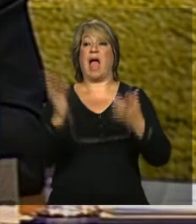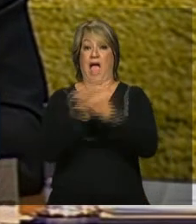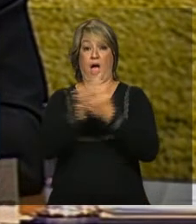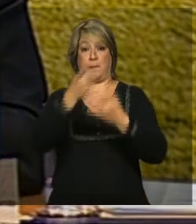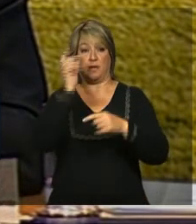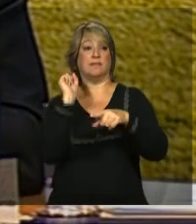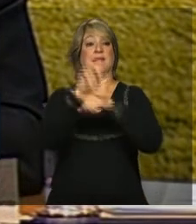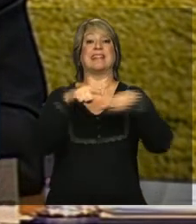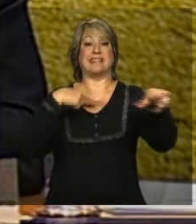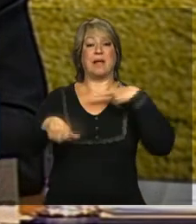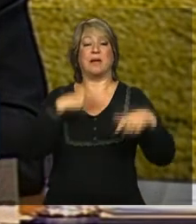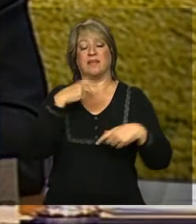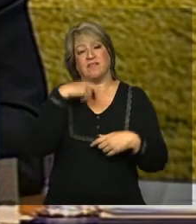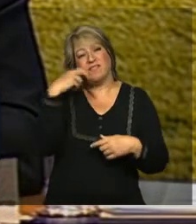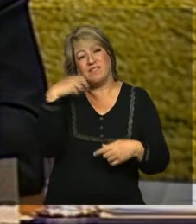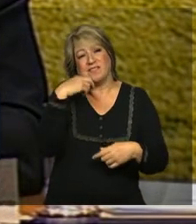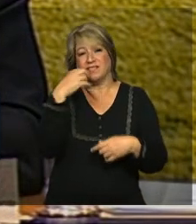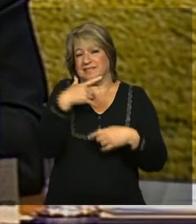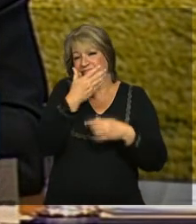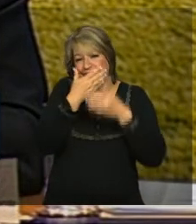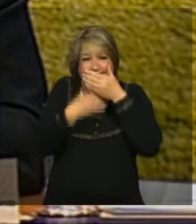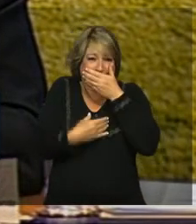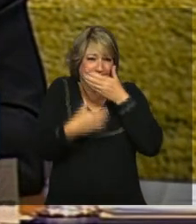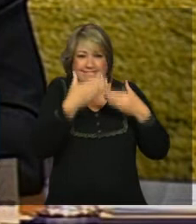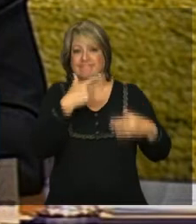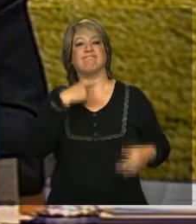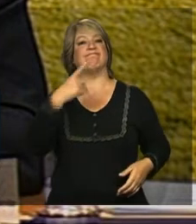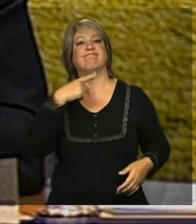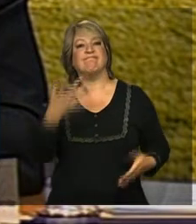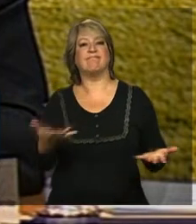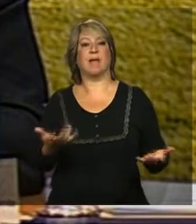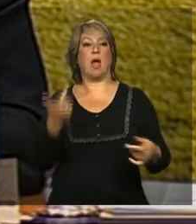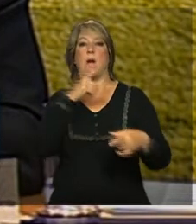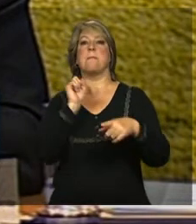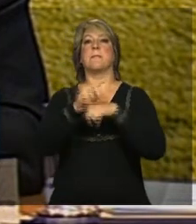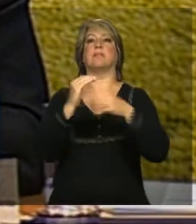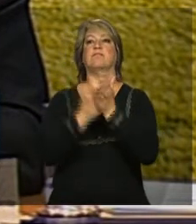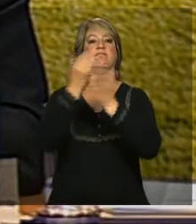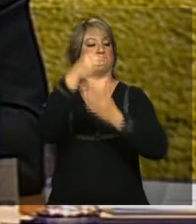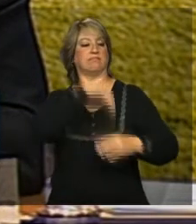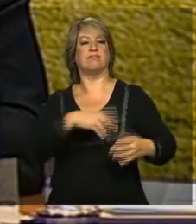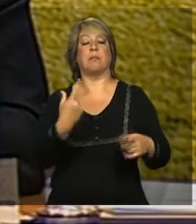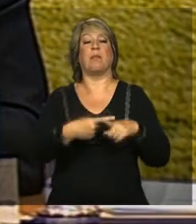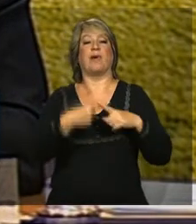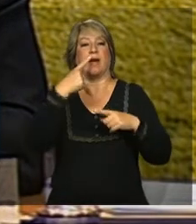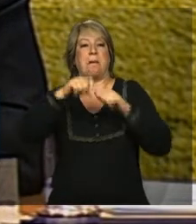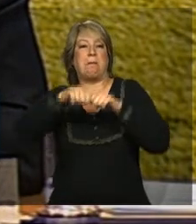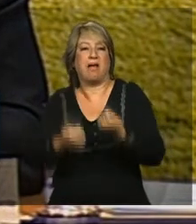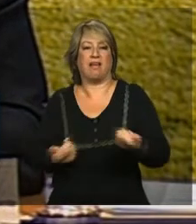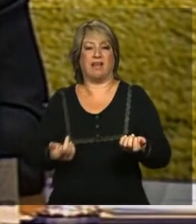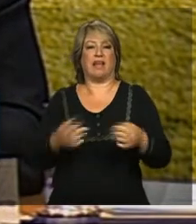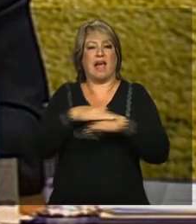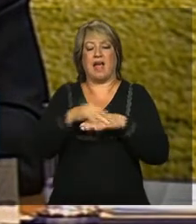passar na entrevista de trabalho porque ficava inibidos na hora da entrevista não conseguiu ser promovido dentro do trabalho porque